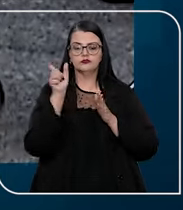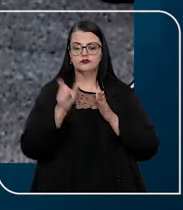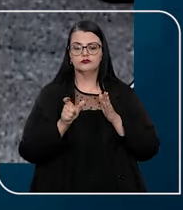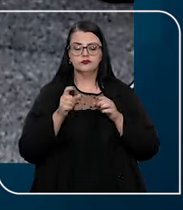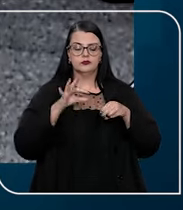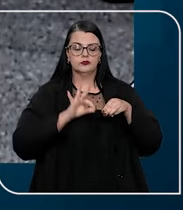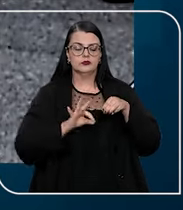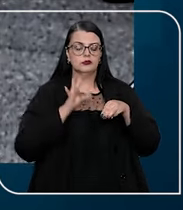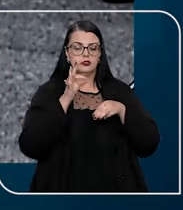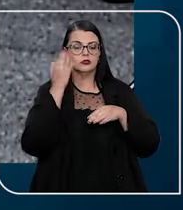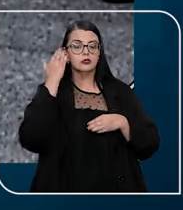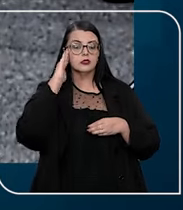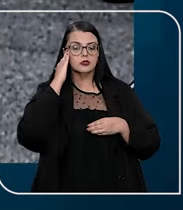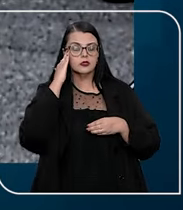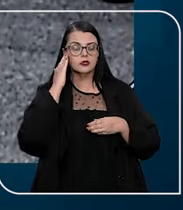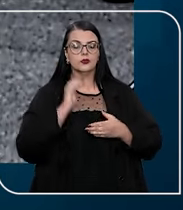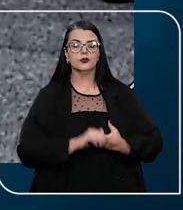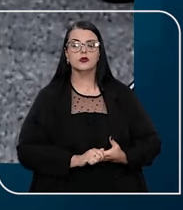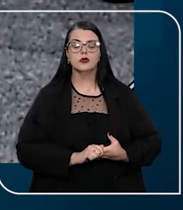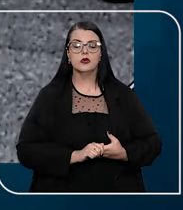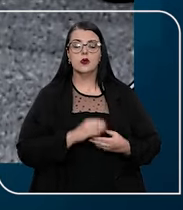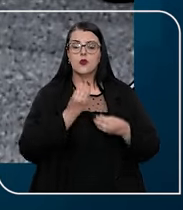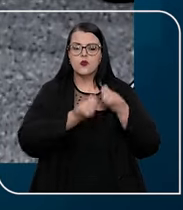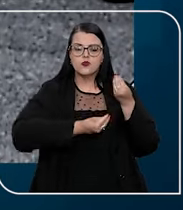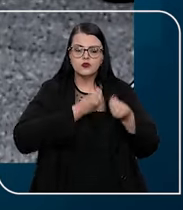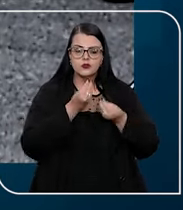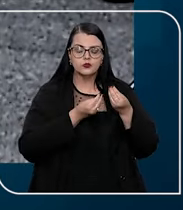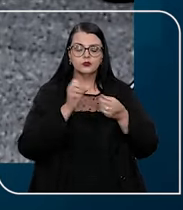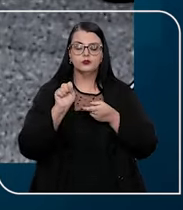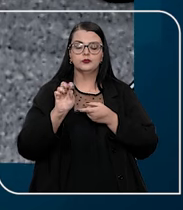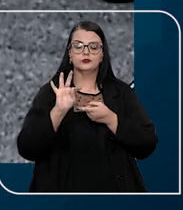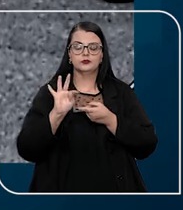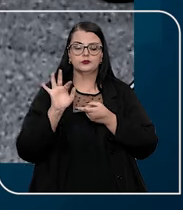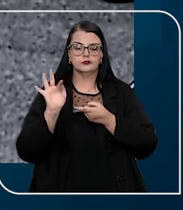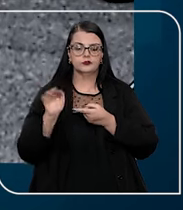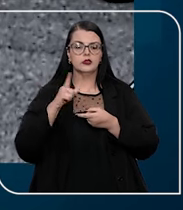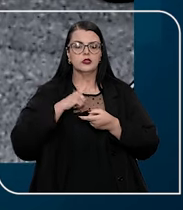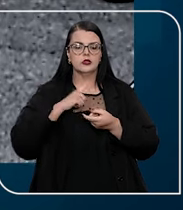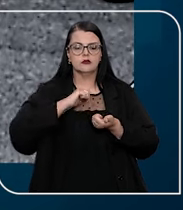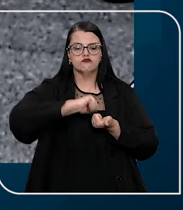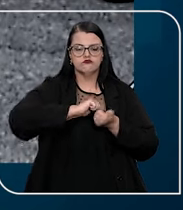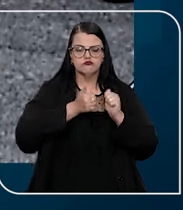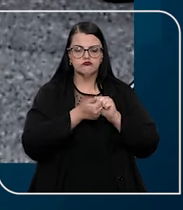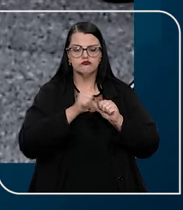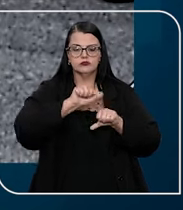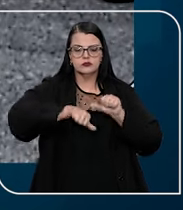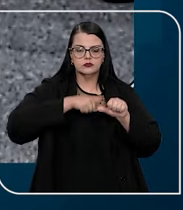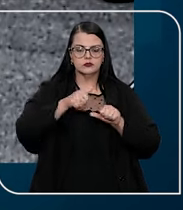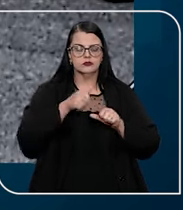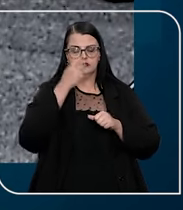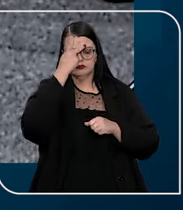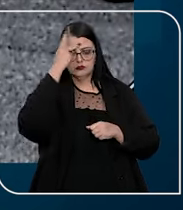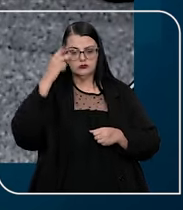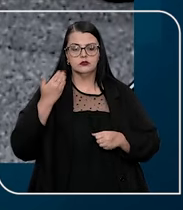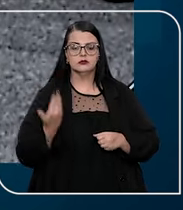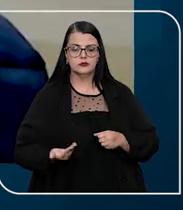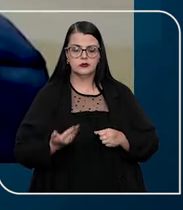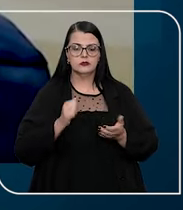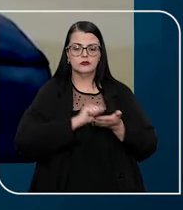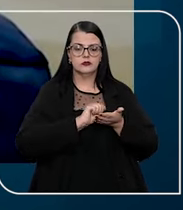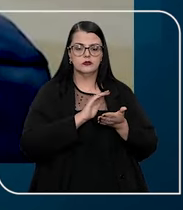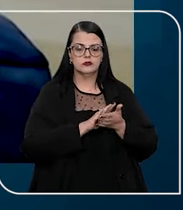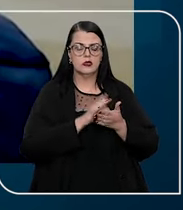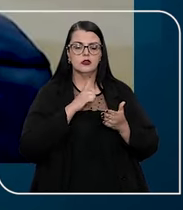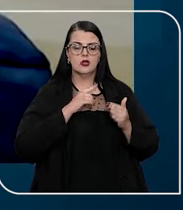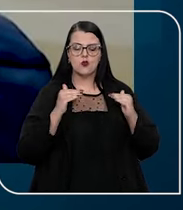caso o ministro entendeu que o precedente firmado pelo STF exigia a modificação da situação do recorrente